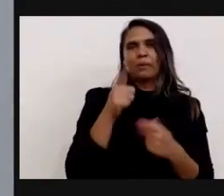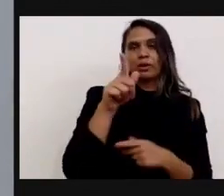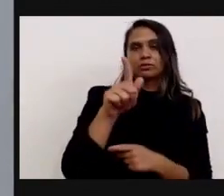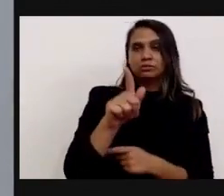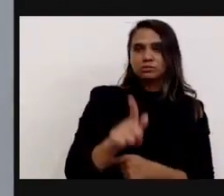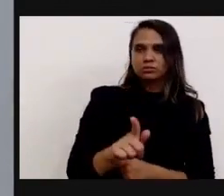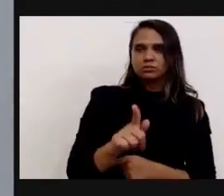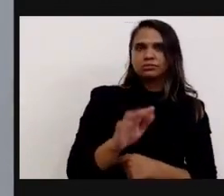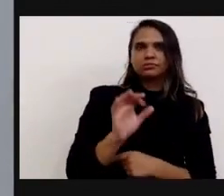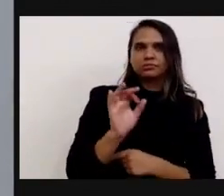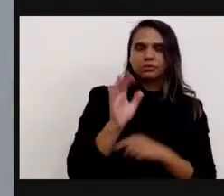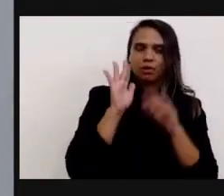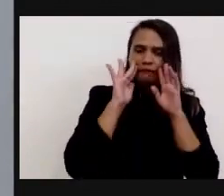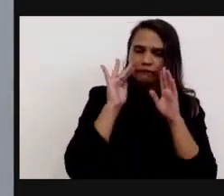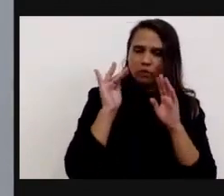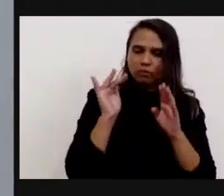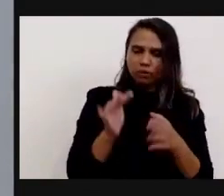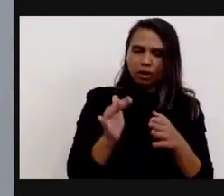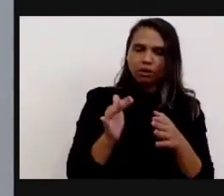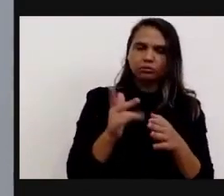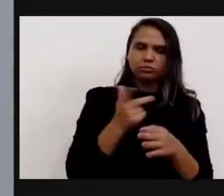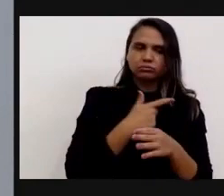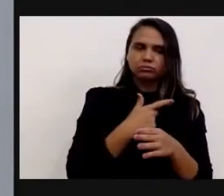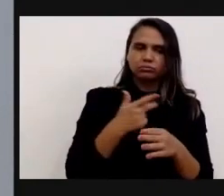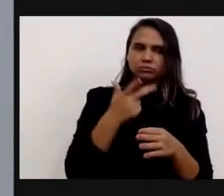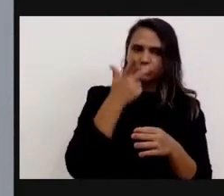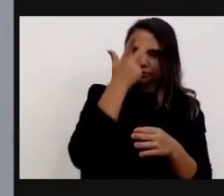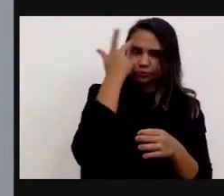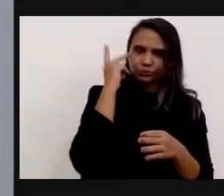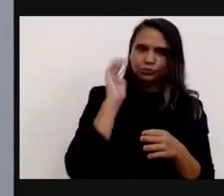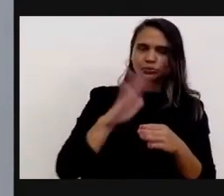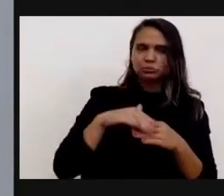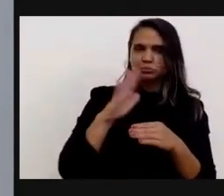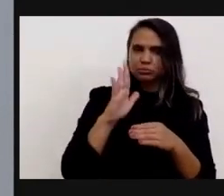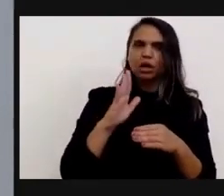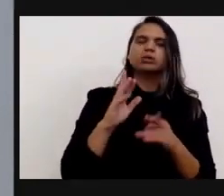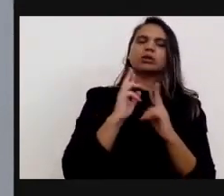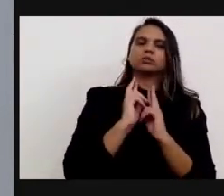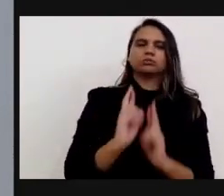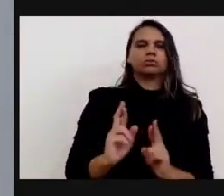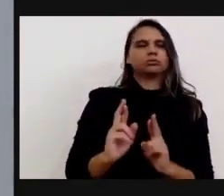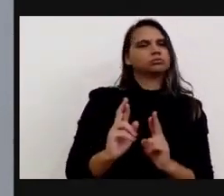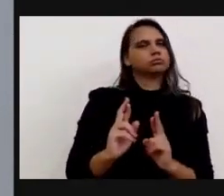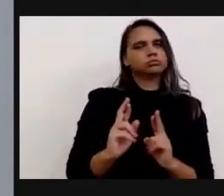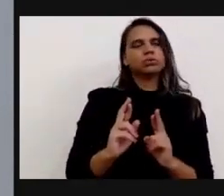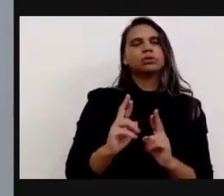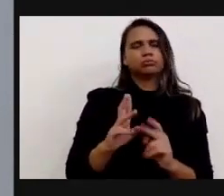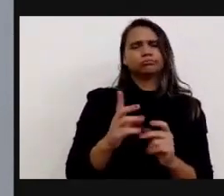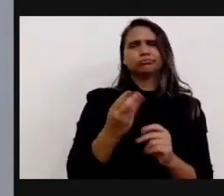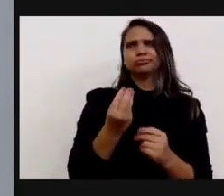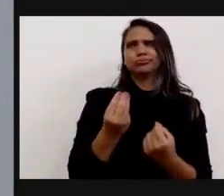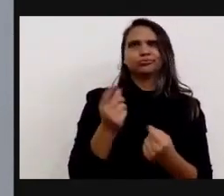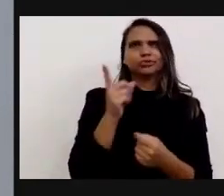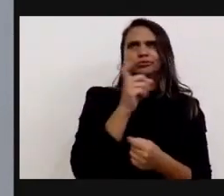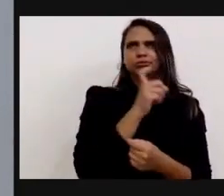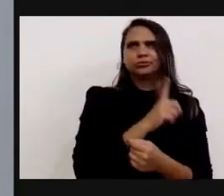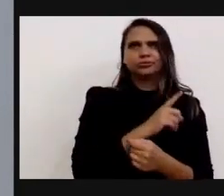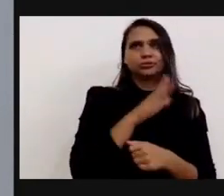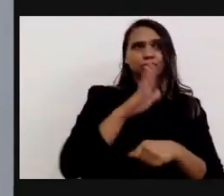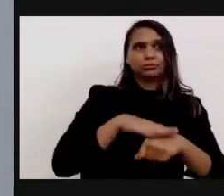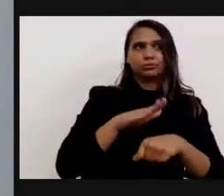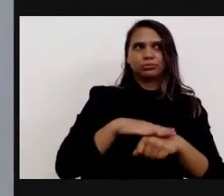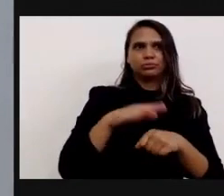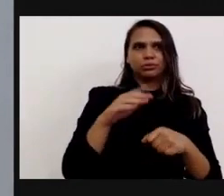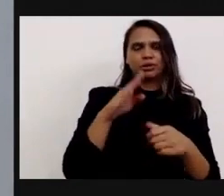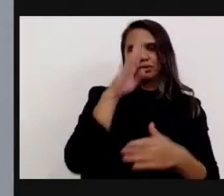realmente focada em pessoas e orientada resultados é muito mais difícil fazer uma gestão da confiança uma gestão da Autonomia muito